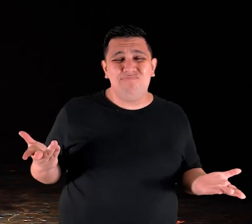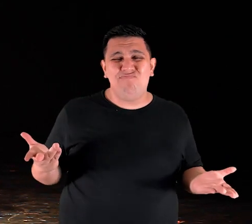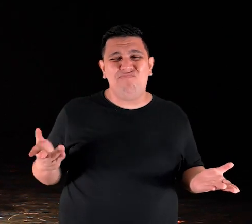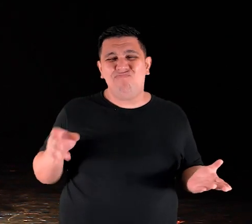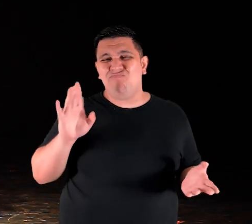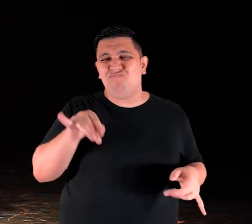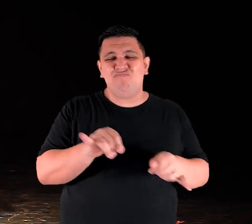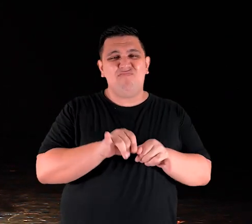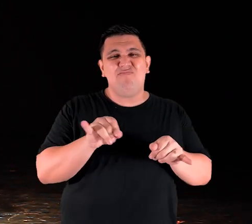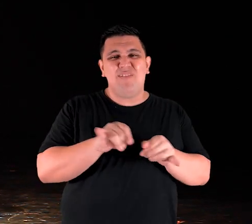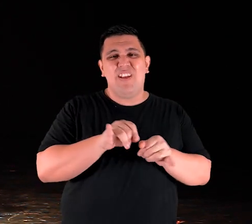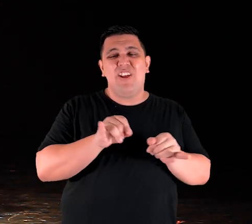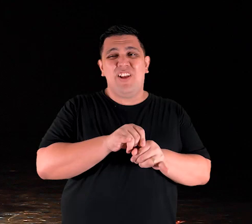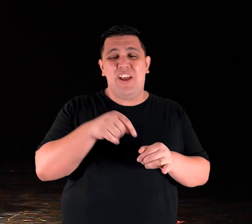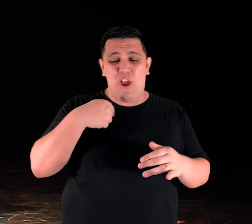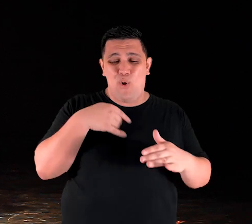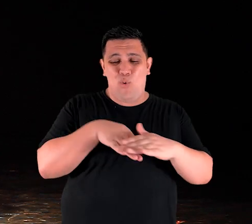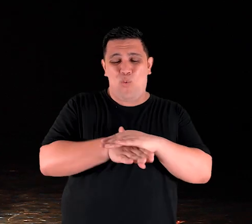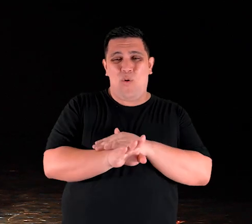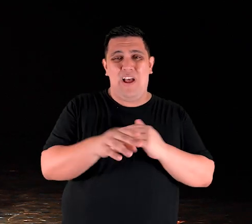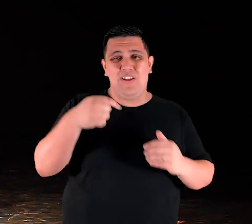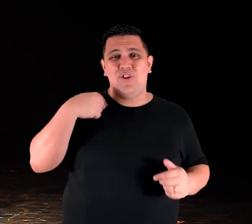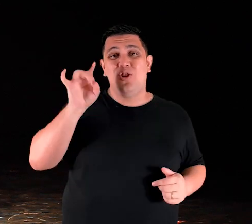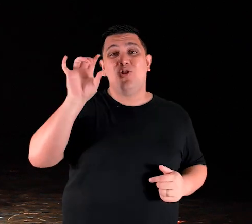eu guardo como recordação.